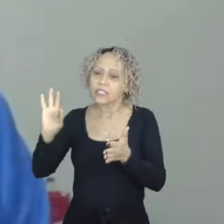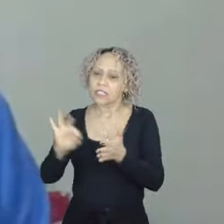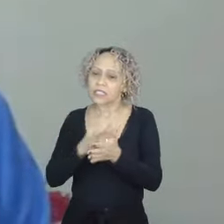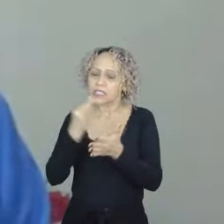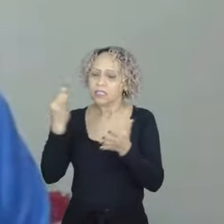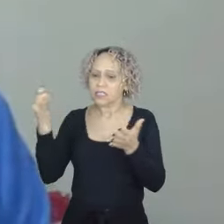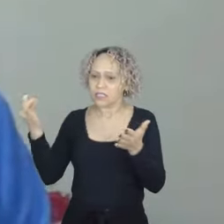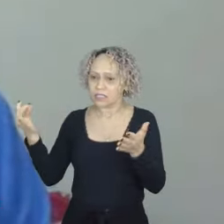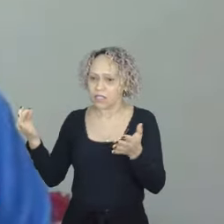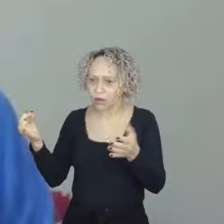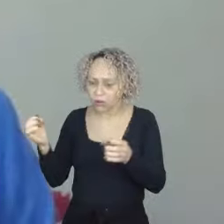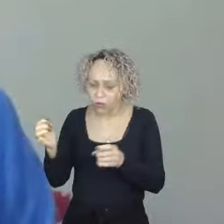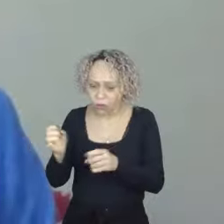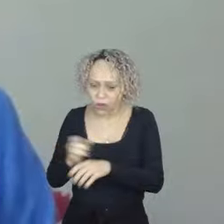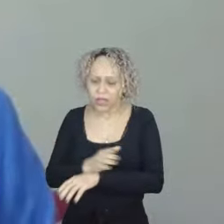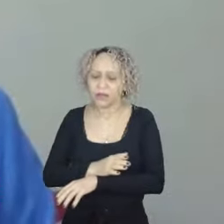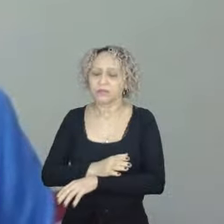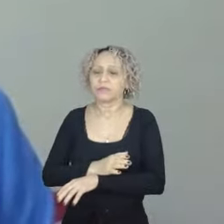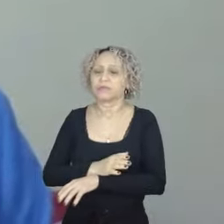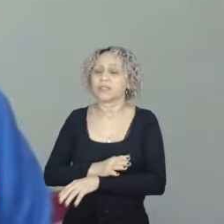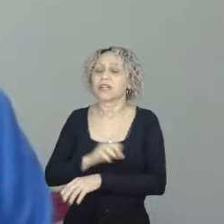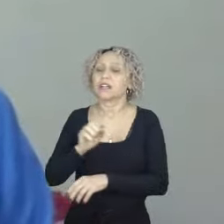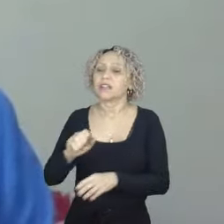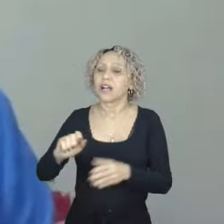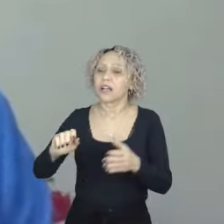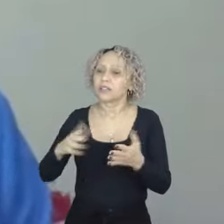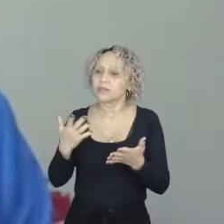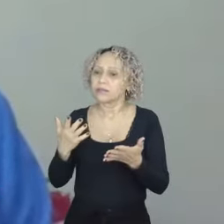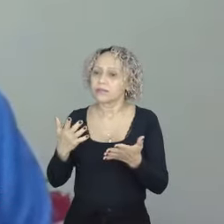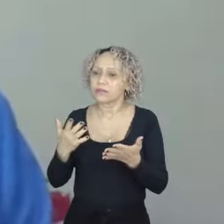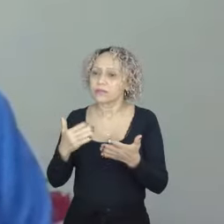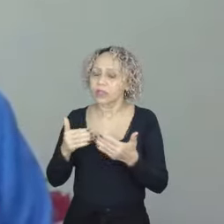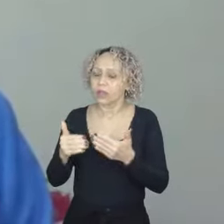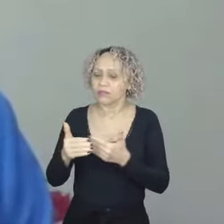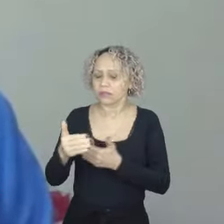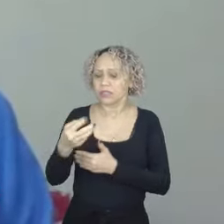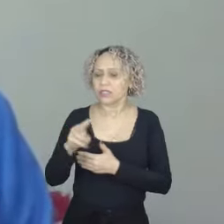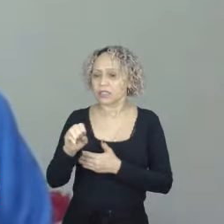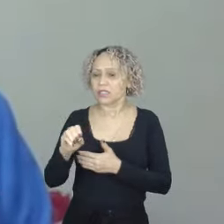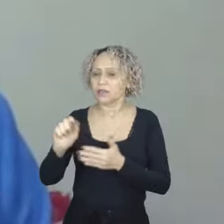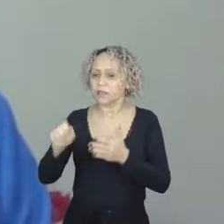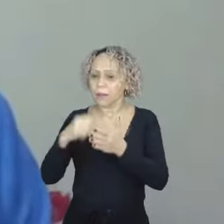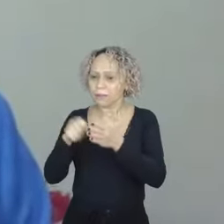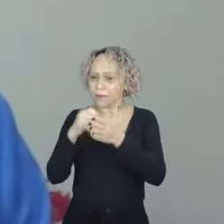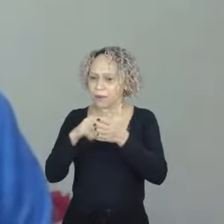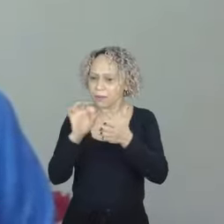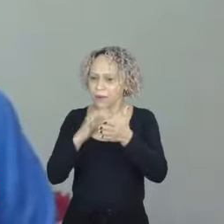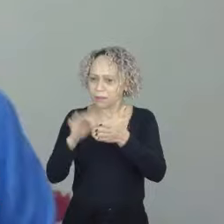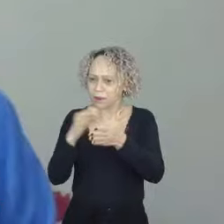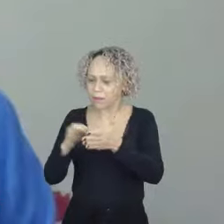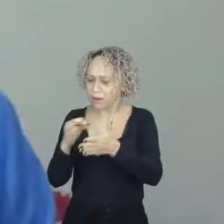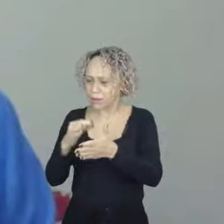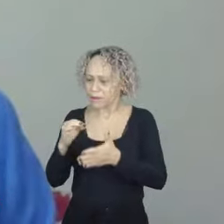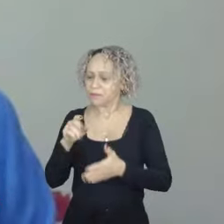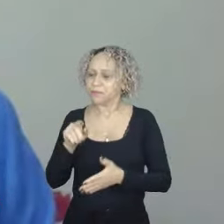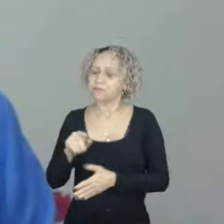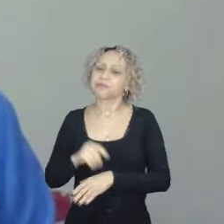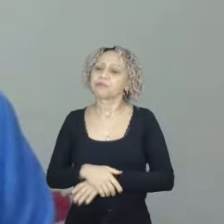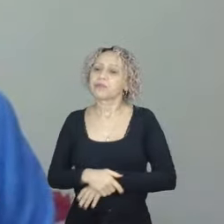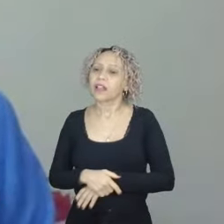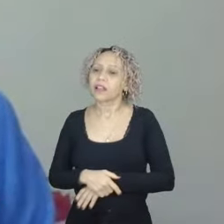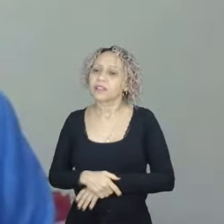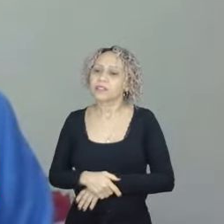negras pelo Candidate-se, porque, como nós vamos falar daqui a pouco, há uma necessidade da gente fazer uma